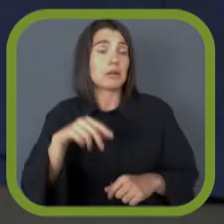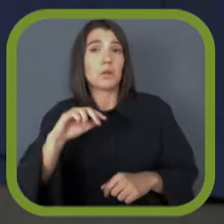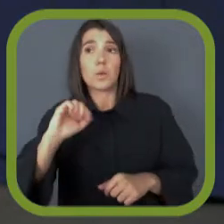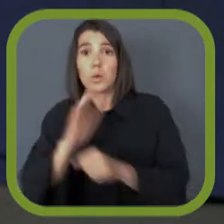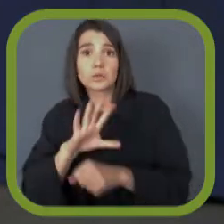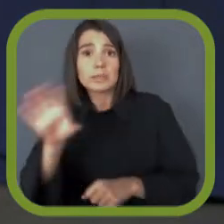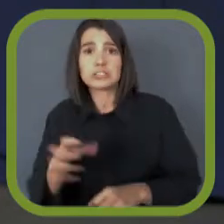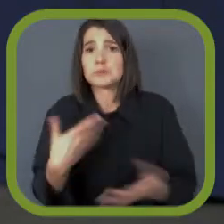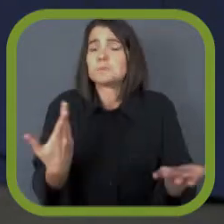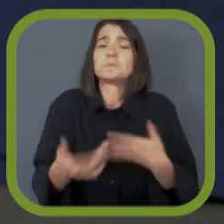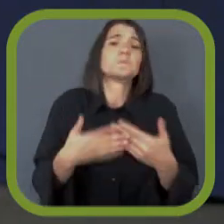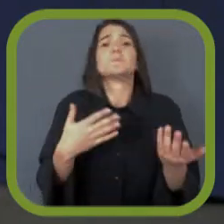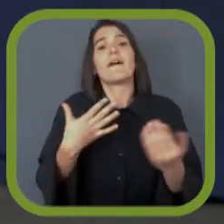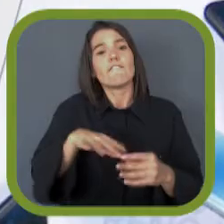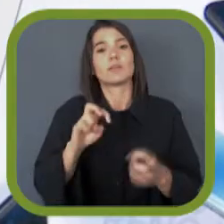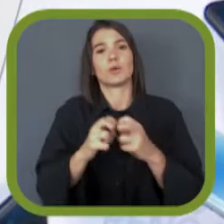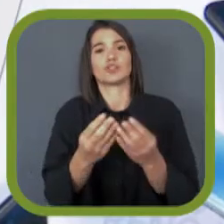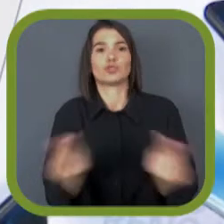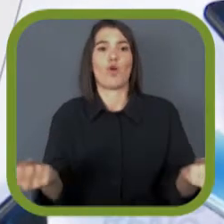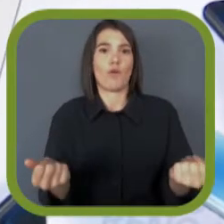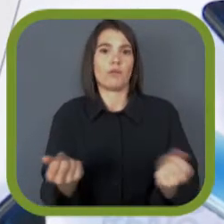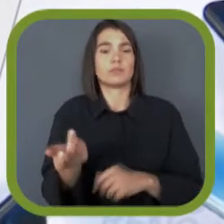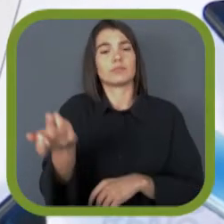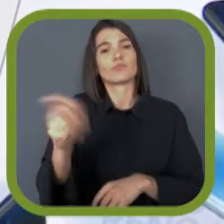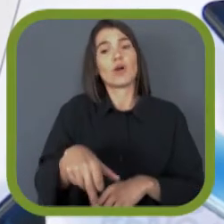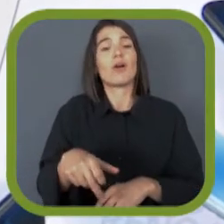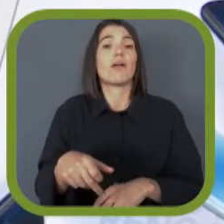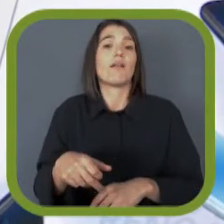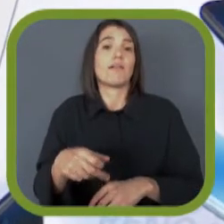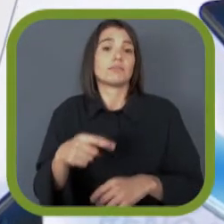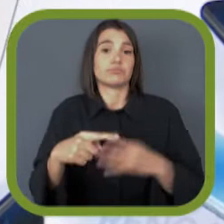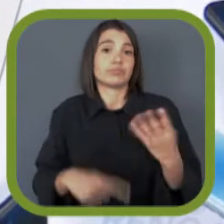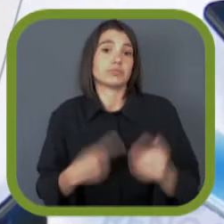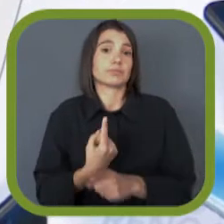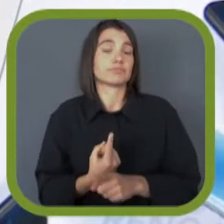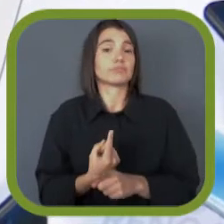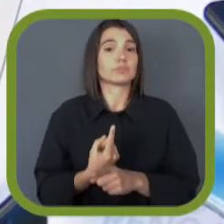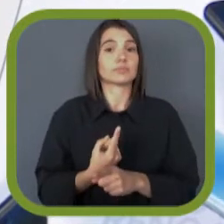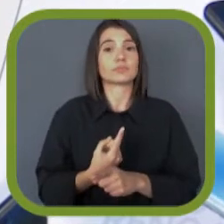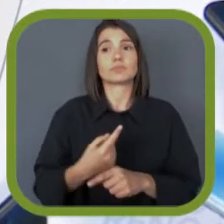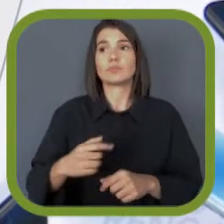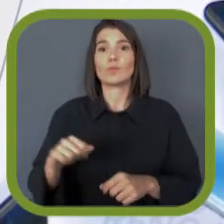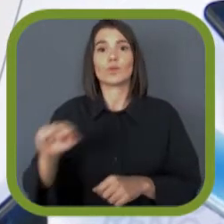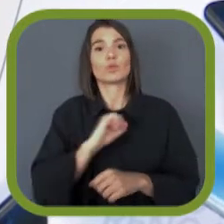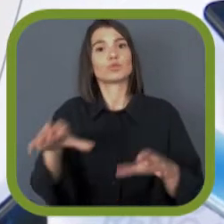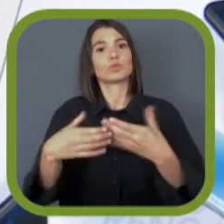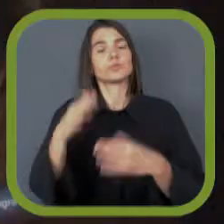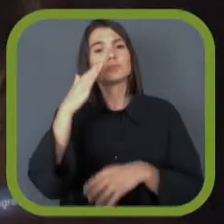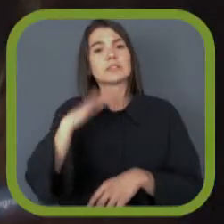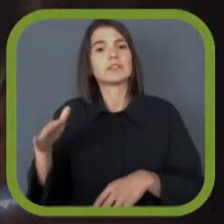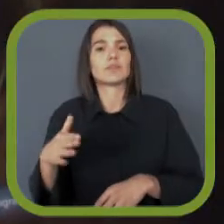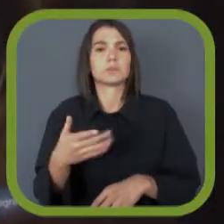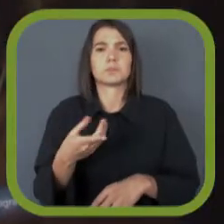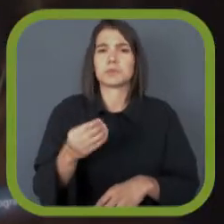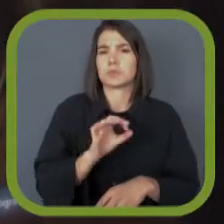ser no nosso país, isso era secundário. Nós queríamos resolver o problema. Aconteceu, por uma série de razões, que muito do nosso corpo científico, eu diria